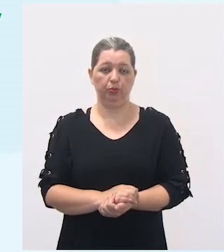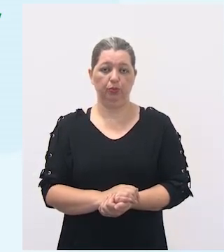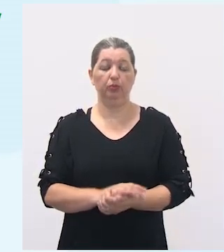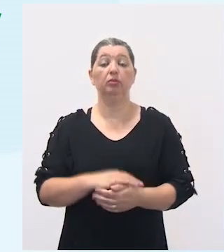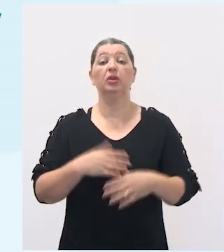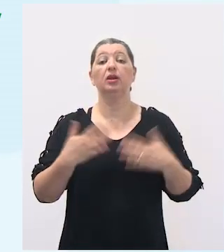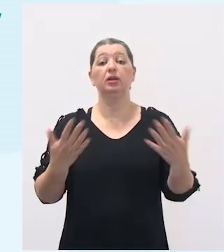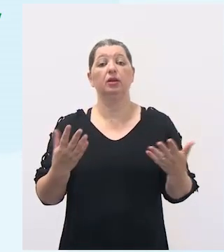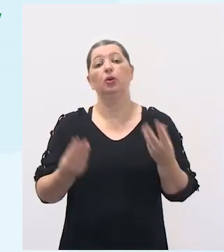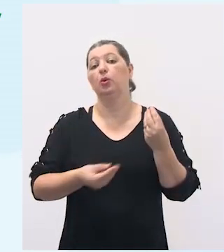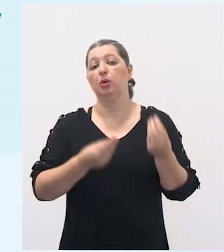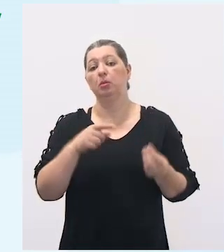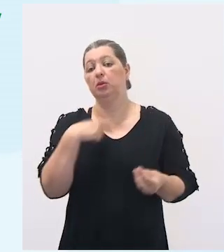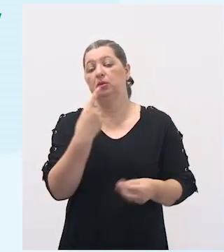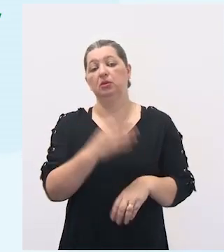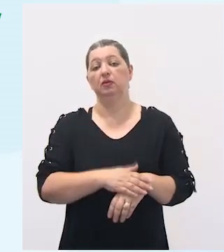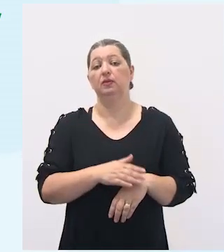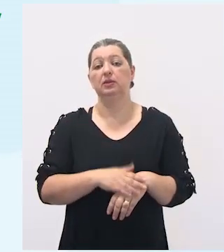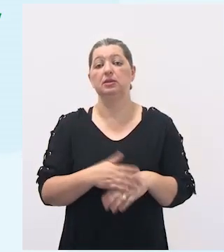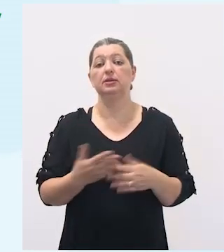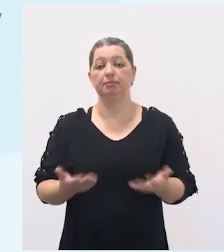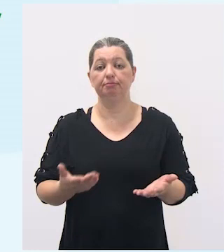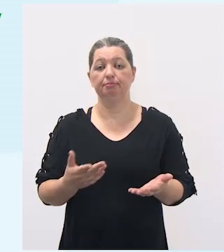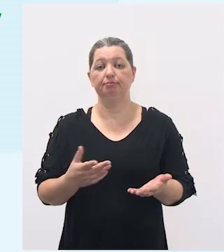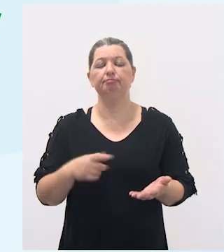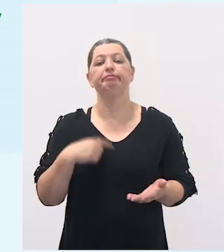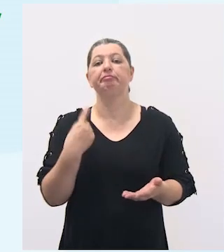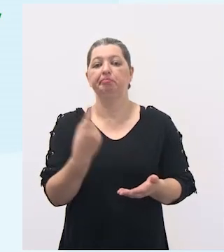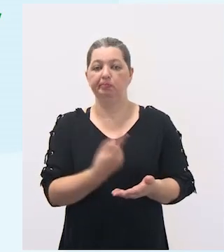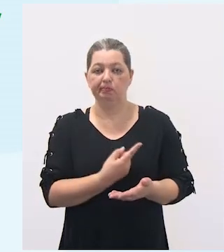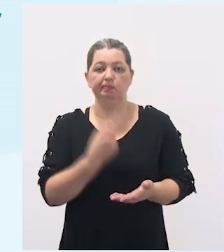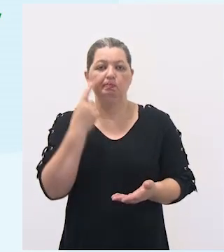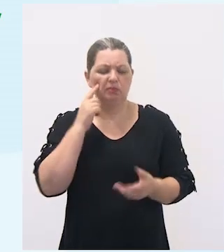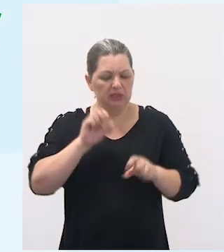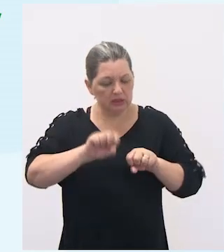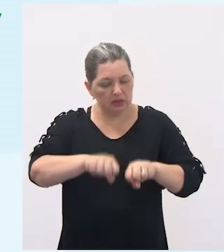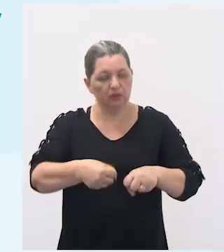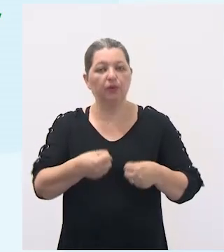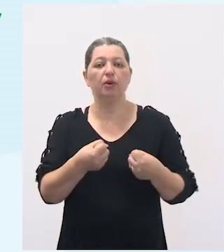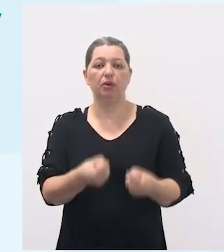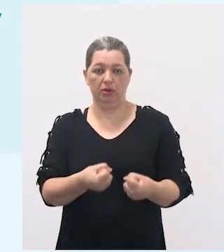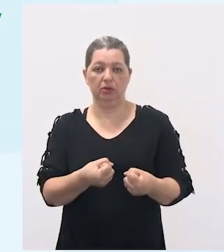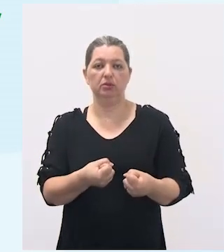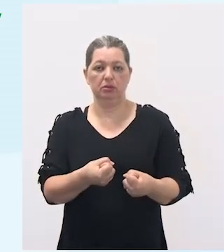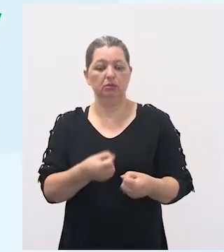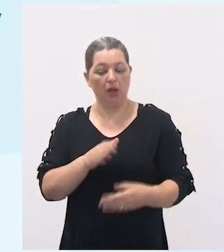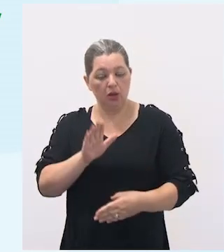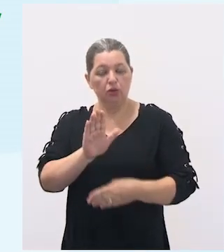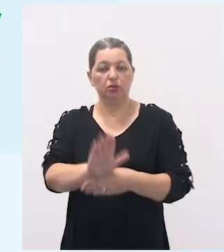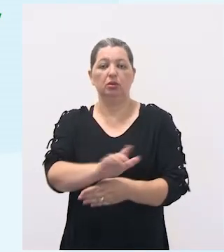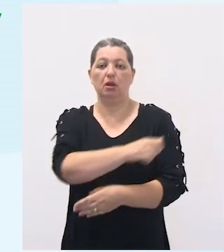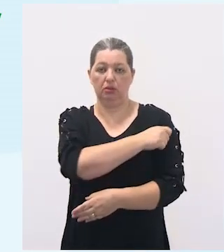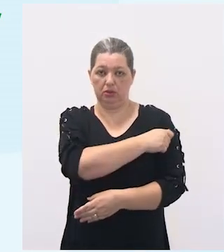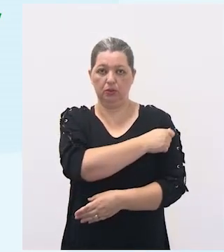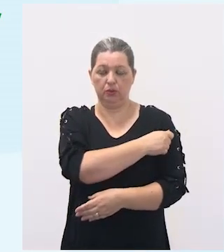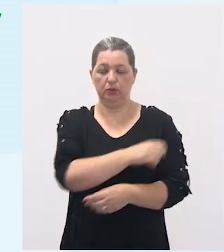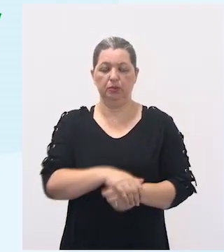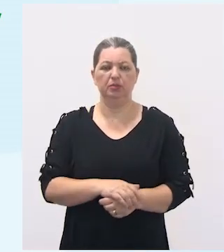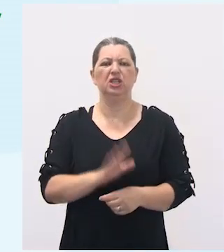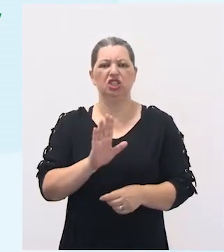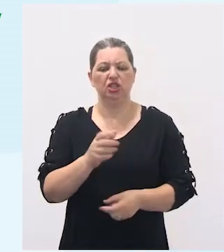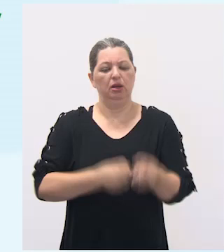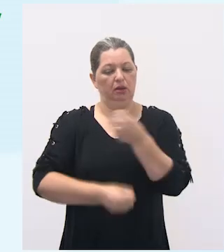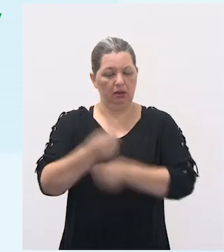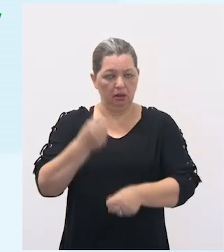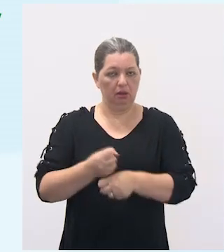Então, como é que nós vamos fazer? Nós vamos mobilizar todos os nossos esforços para recuperar os nossos estudantes, como nós temos feito. Desde o ano